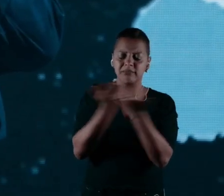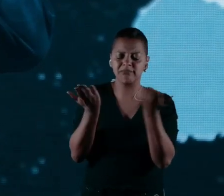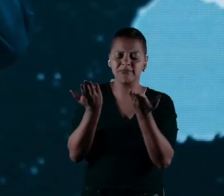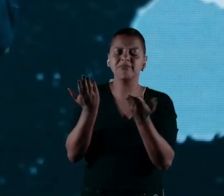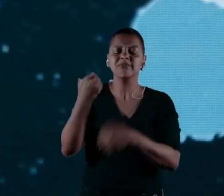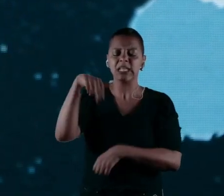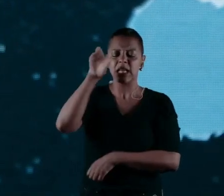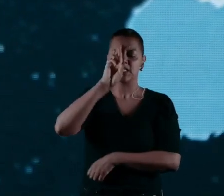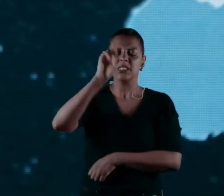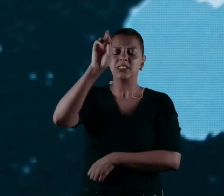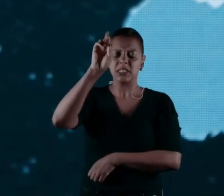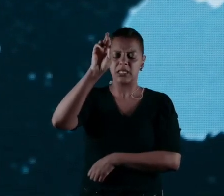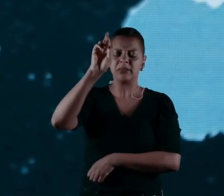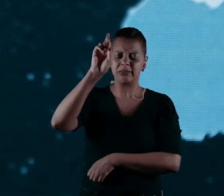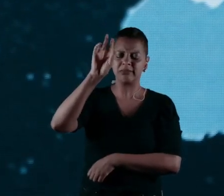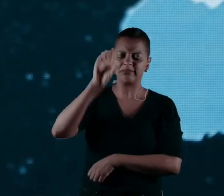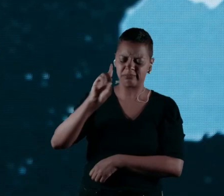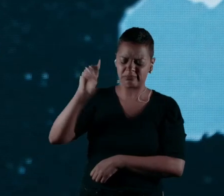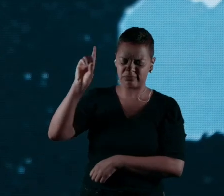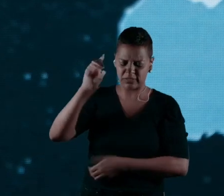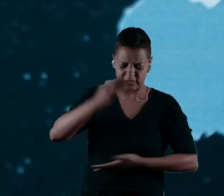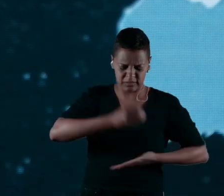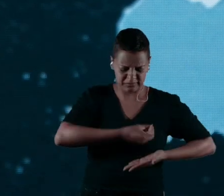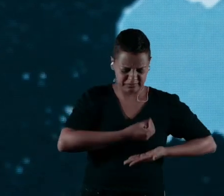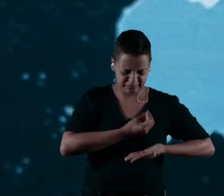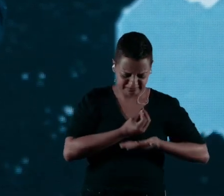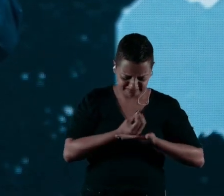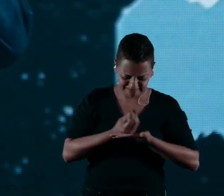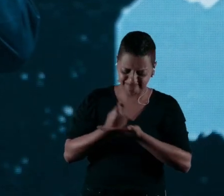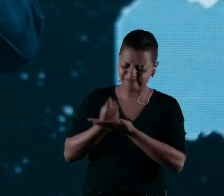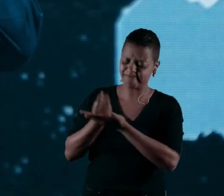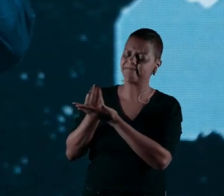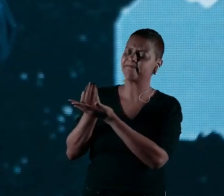Deus, eu entrego a minha vida a Ti.